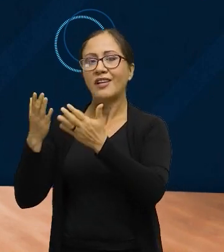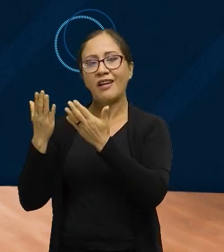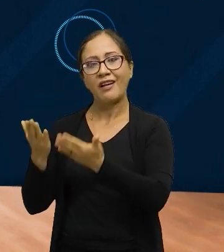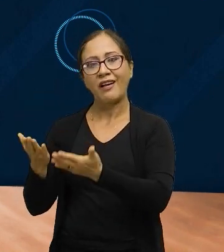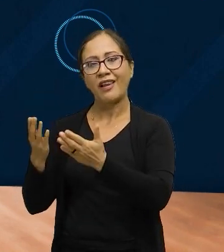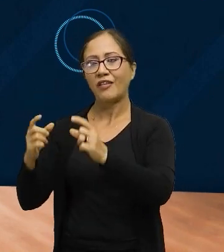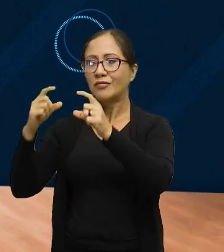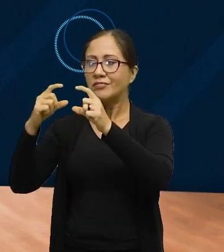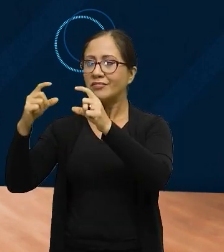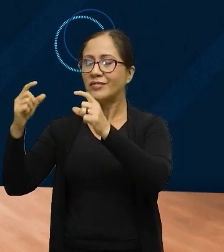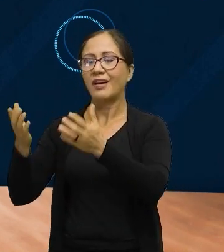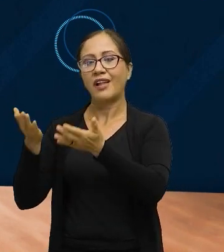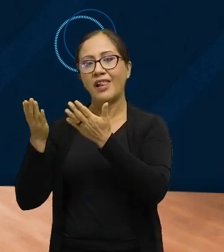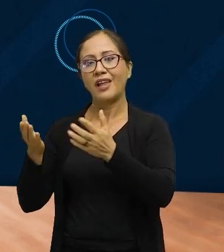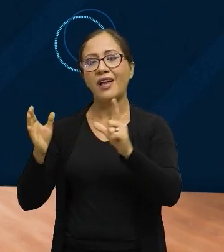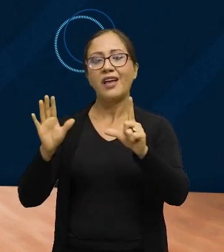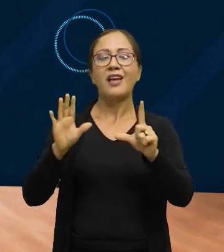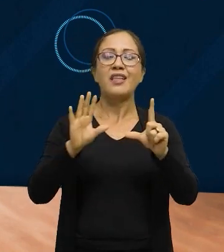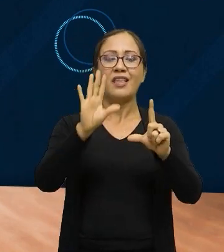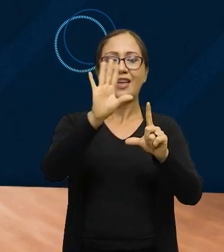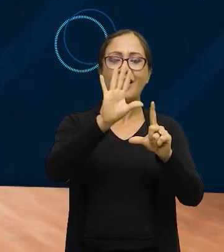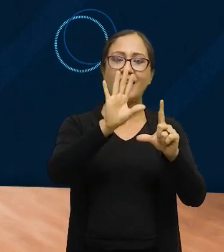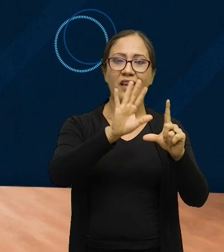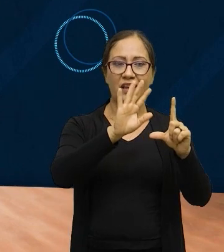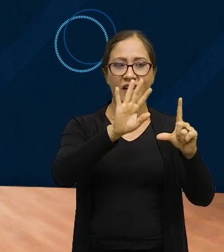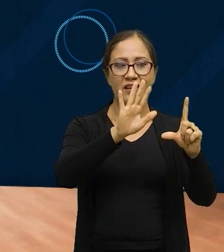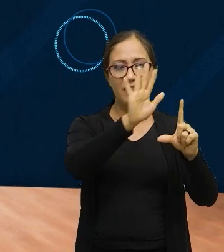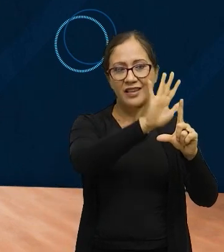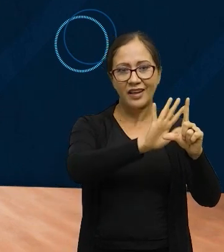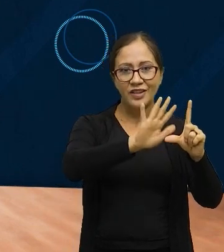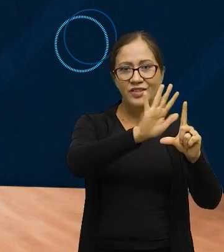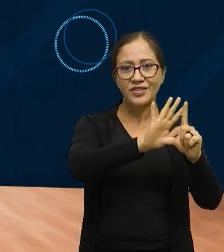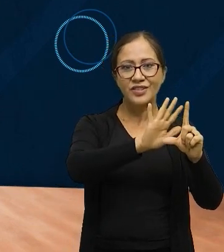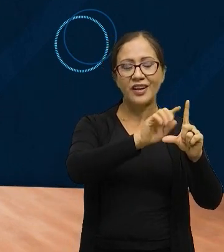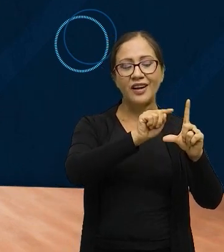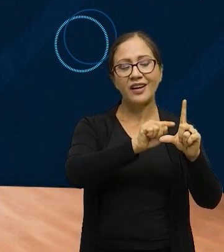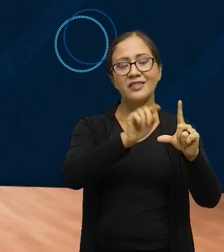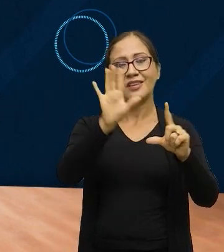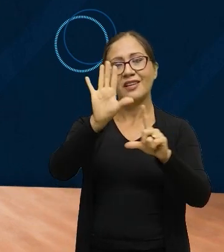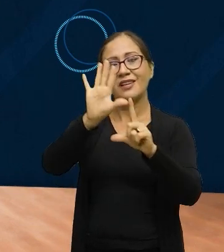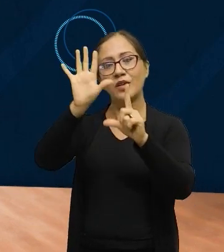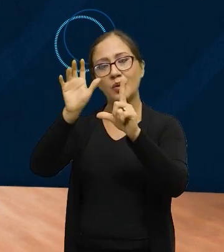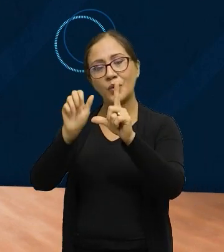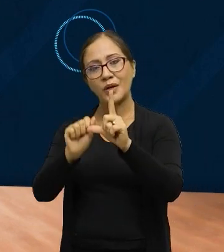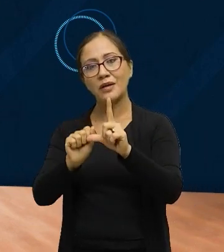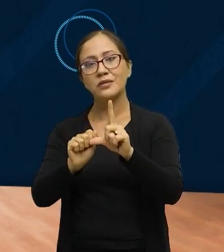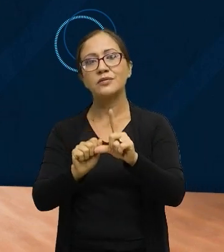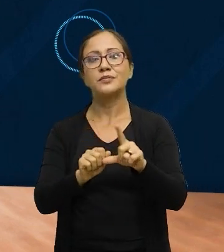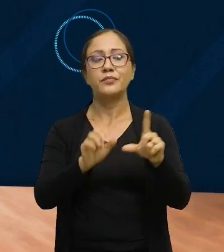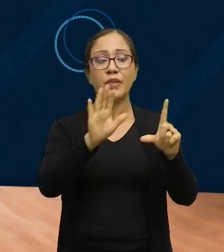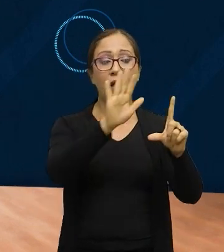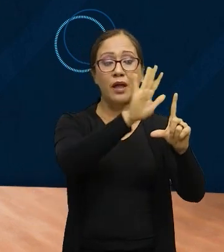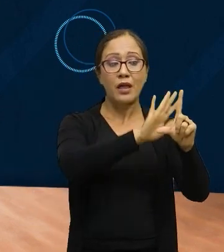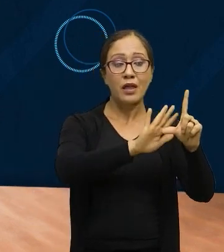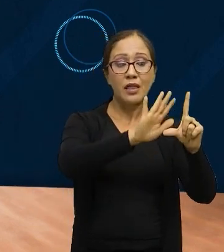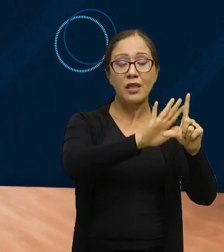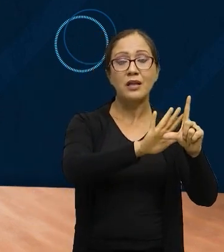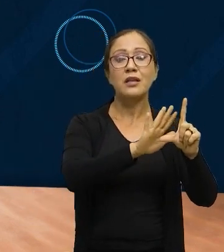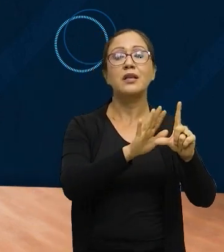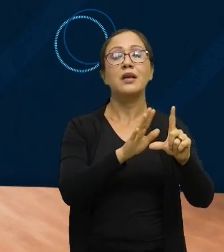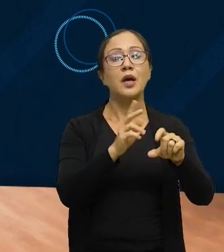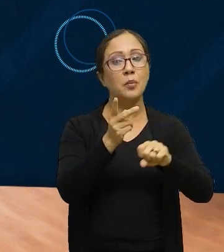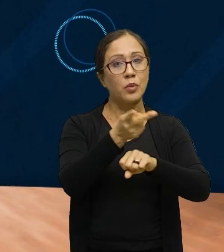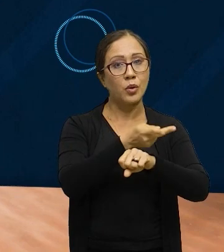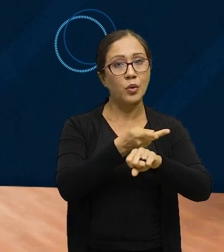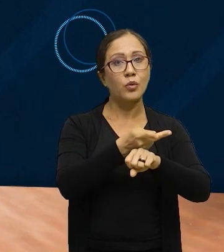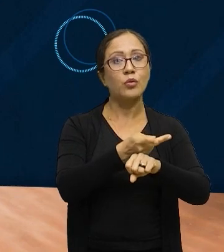a charge ou o cartoon. Na charge, outro aconselhamento: busque se